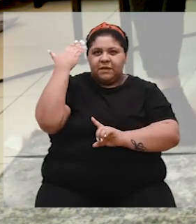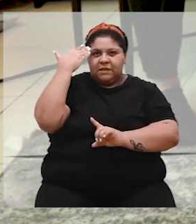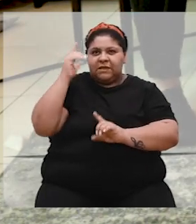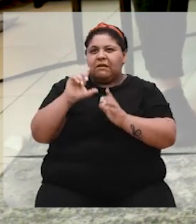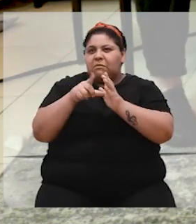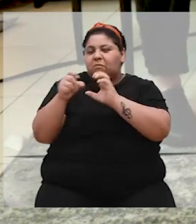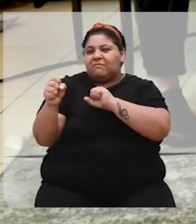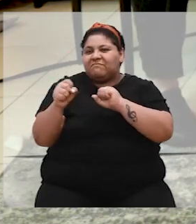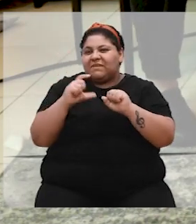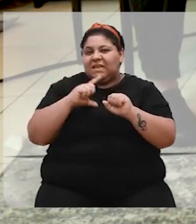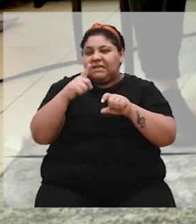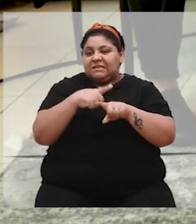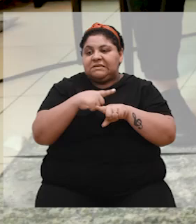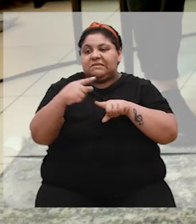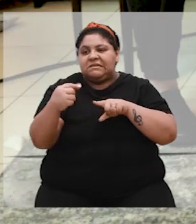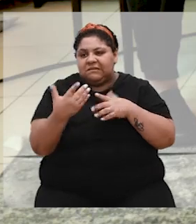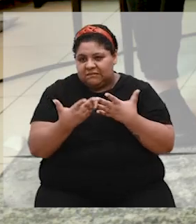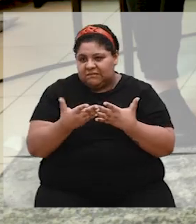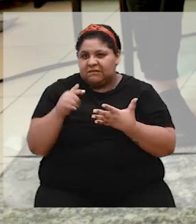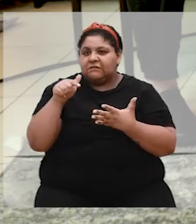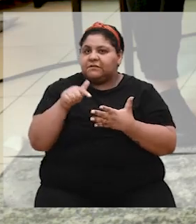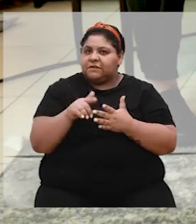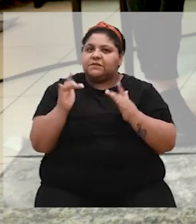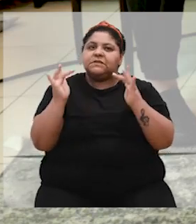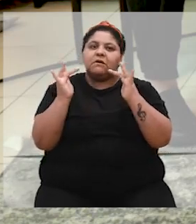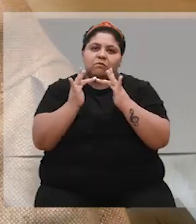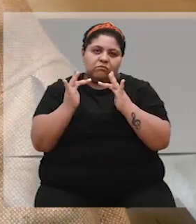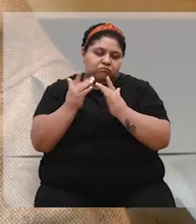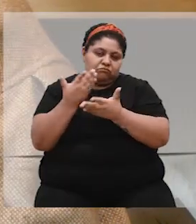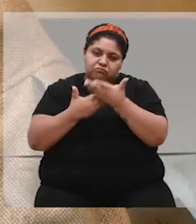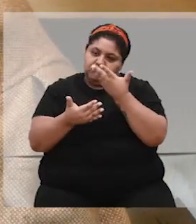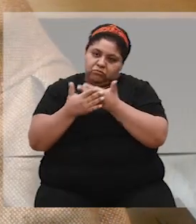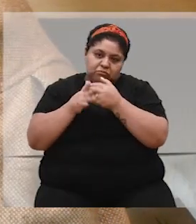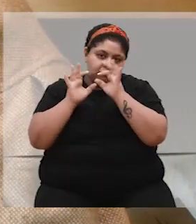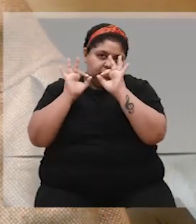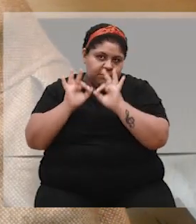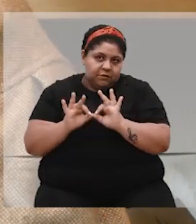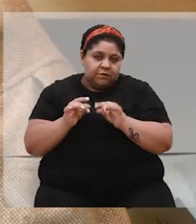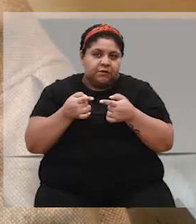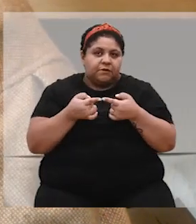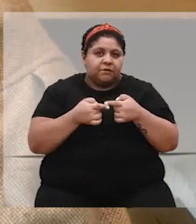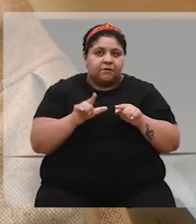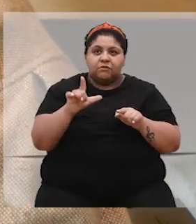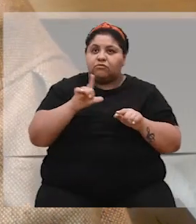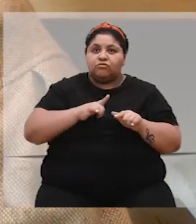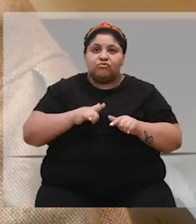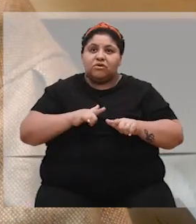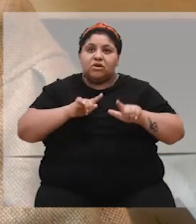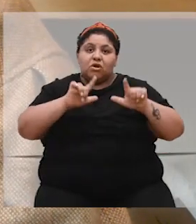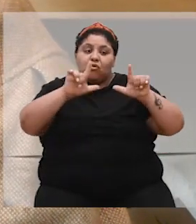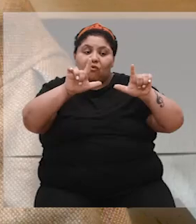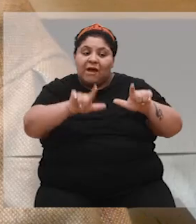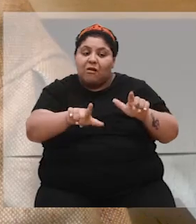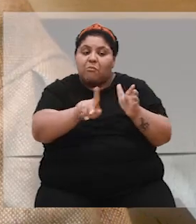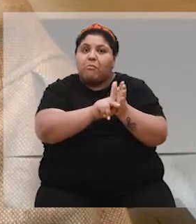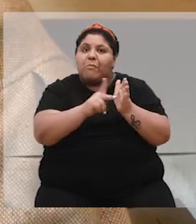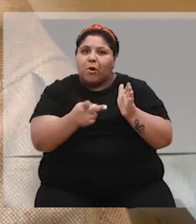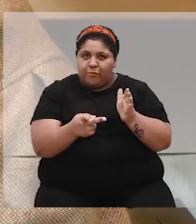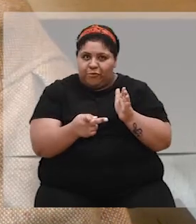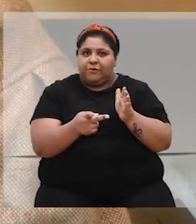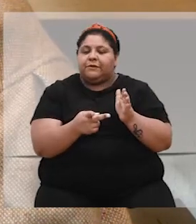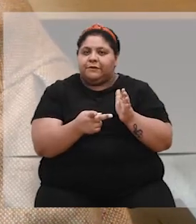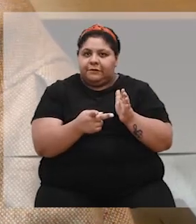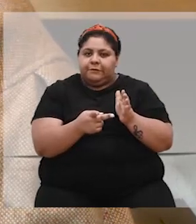pouco a gente precisa sair daqui e isso está combinado, né? Está tudo correto, mas a gente não tem ainda para onde